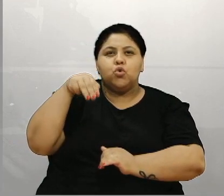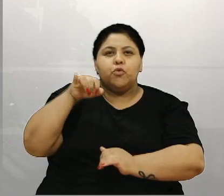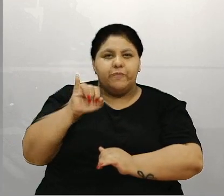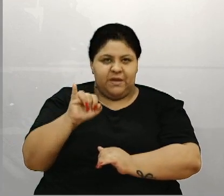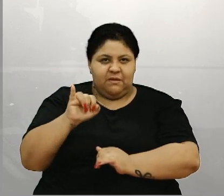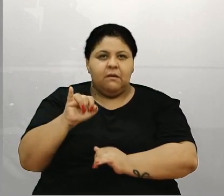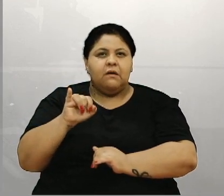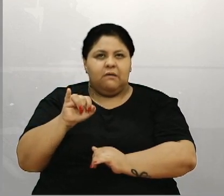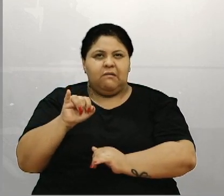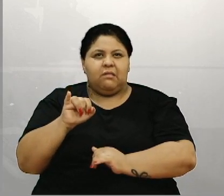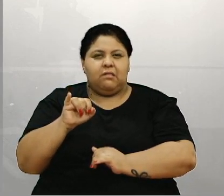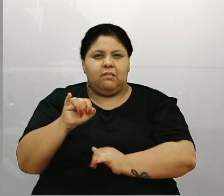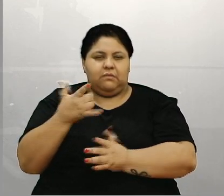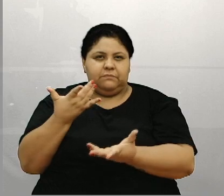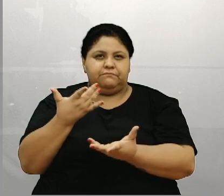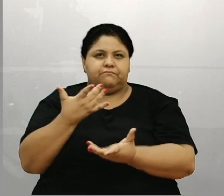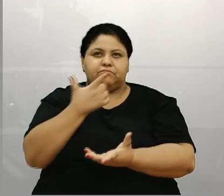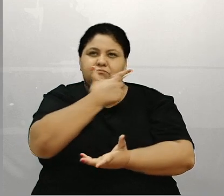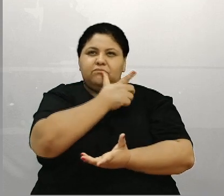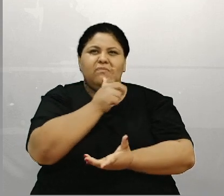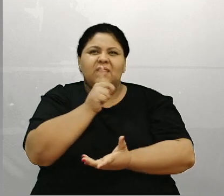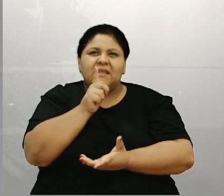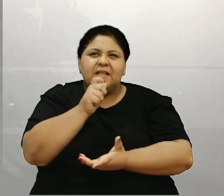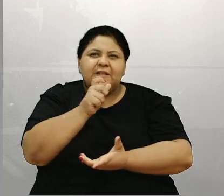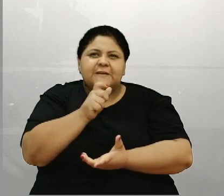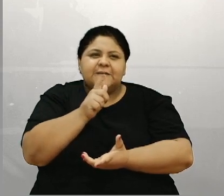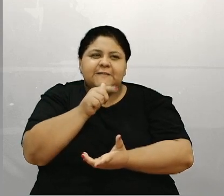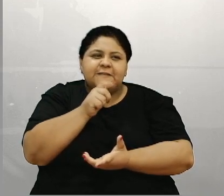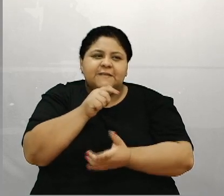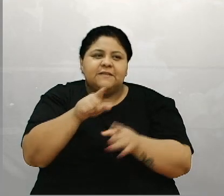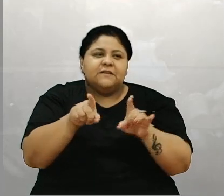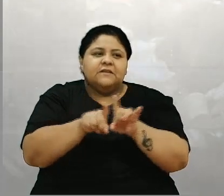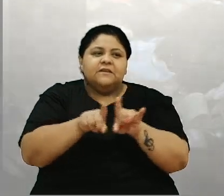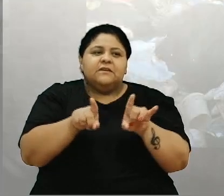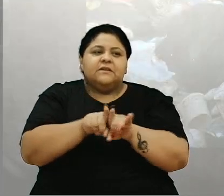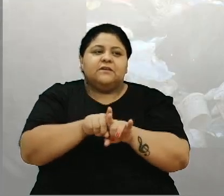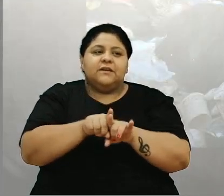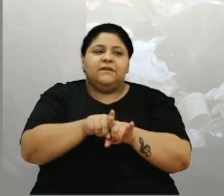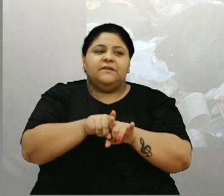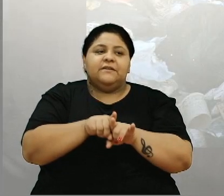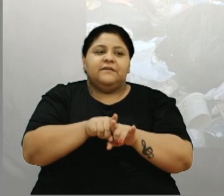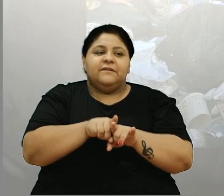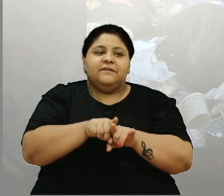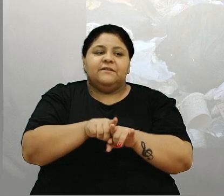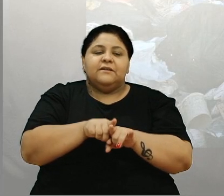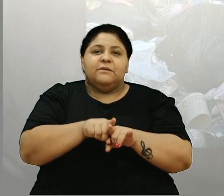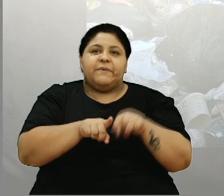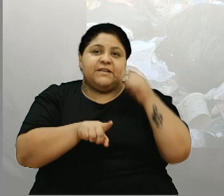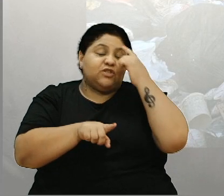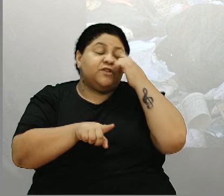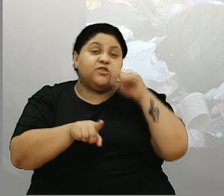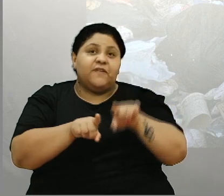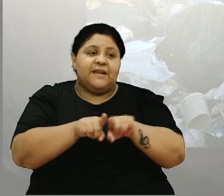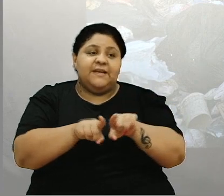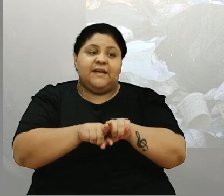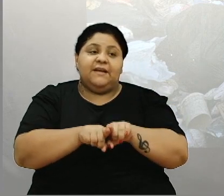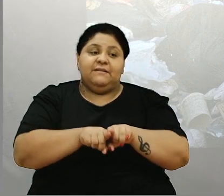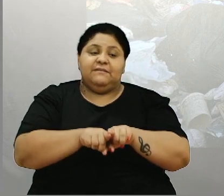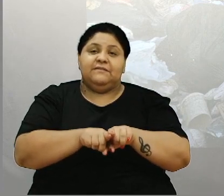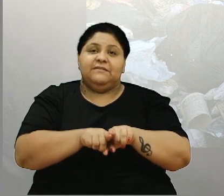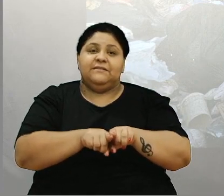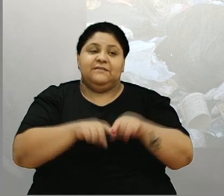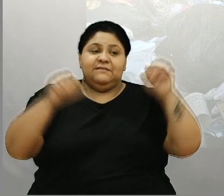A estação de transbordo, ela tem que ser coberta como é lá, tem que ter um piso especial. O caminhão só descarrega, empurra para dentro das carretas e